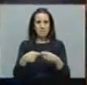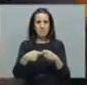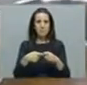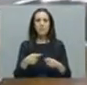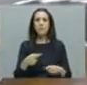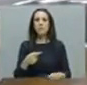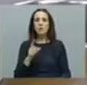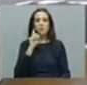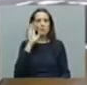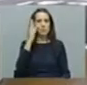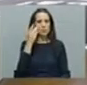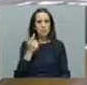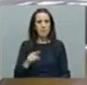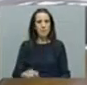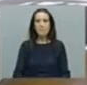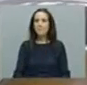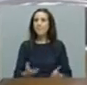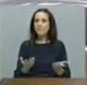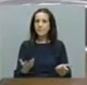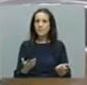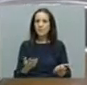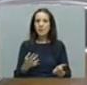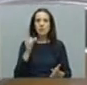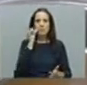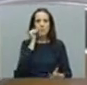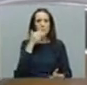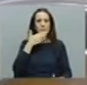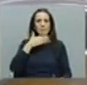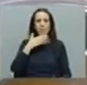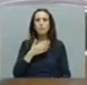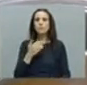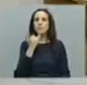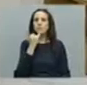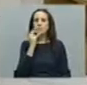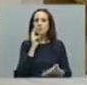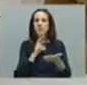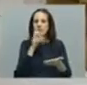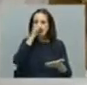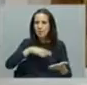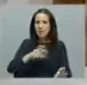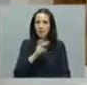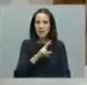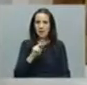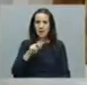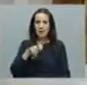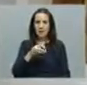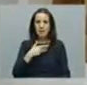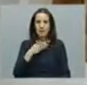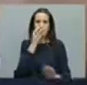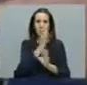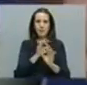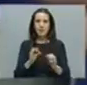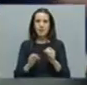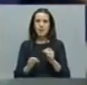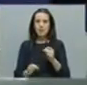agora vamos aqui uma parte importantíssima. Que é, vamos pôr aqui um pouco de vinho branco. Quinta da Arrancada. Quinta da Arrancada, exatamente. Bela Quinta. Ainda bem que gosto